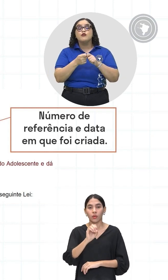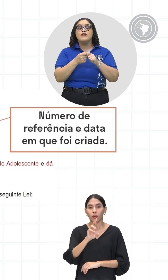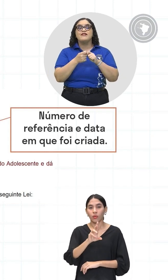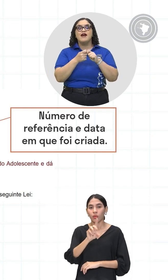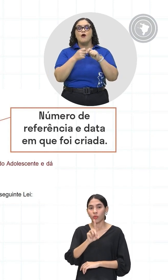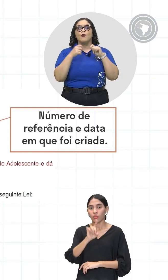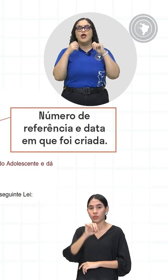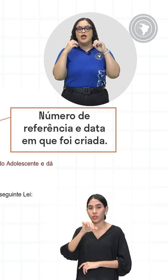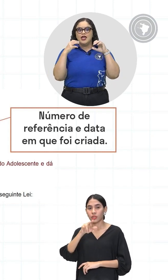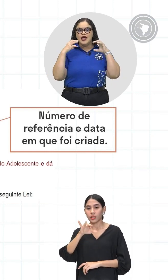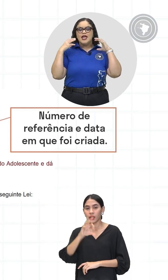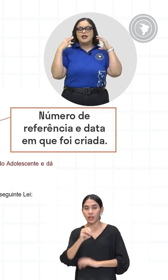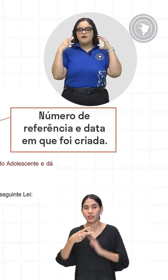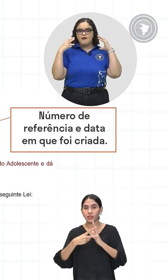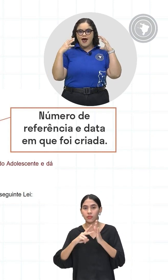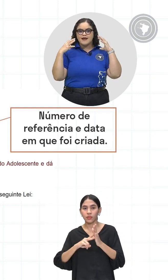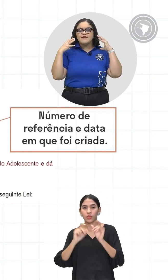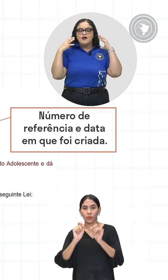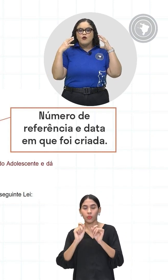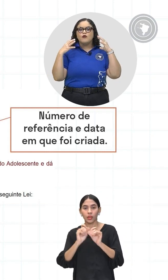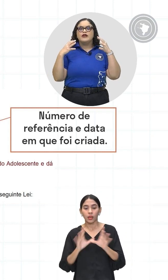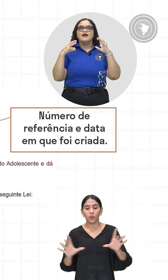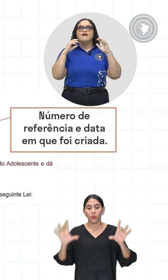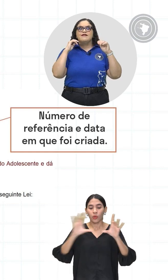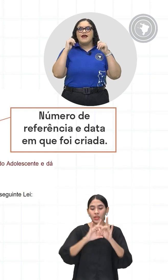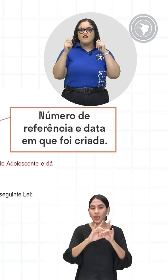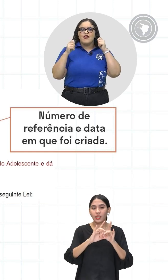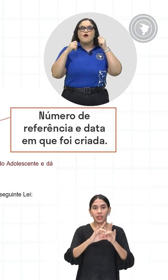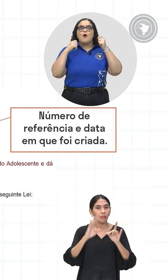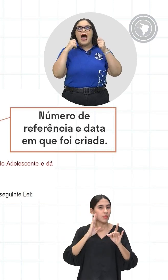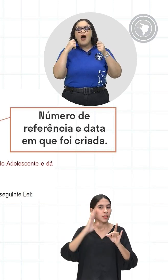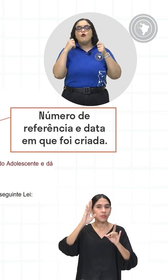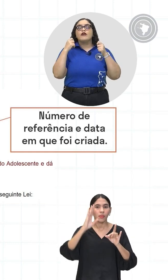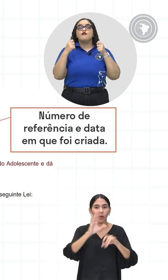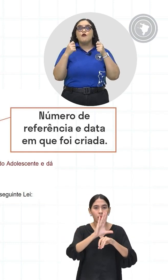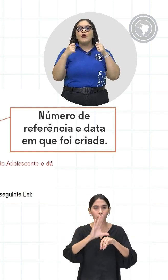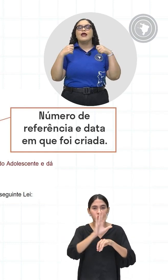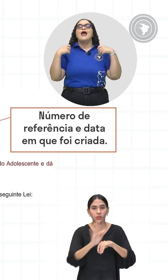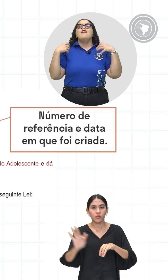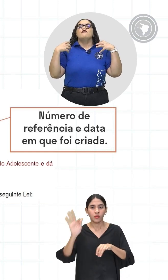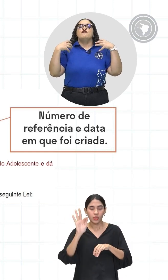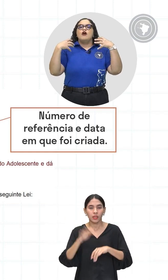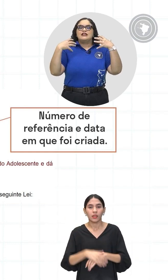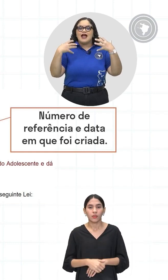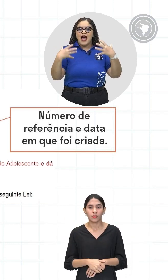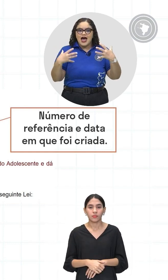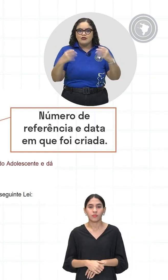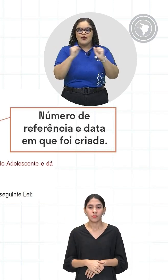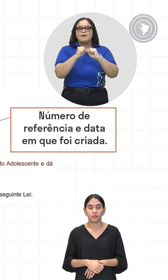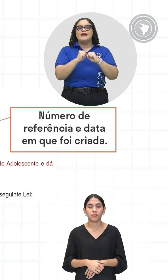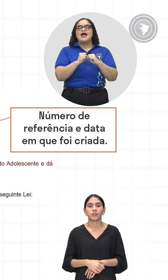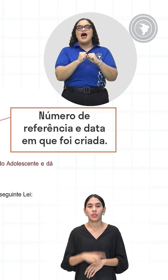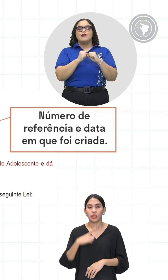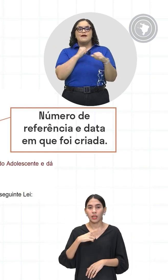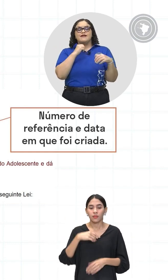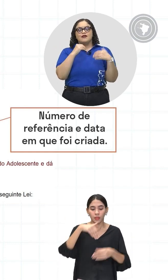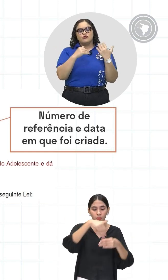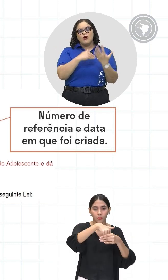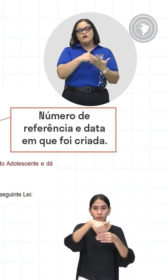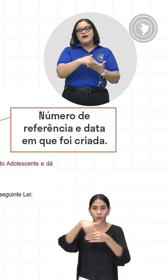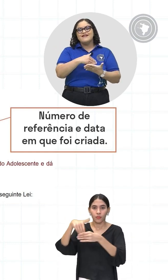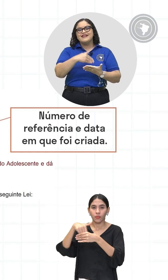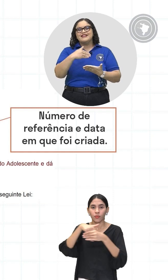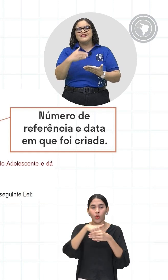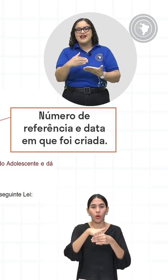nossa Constituição e que faz com que seja algo que foi votado em plenário, ela